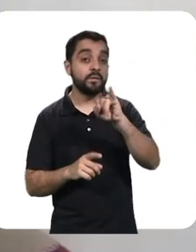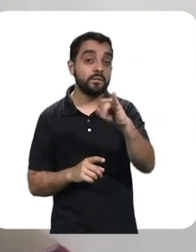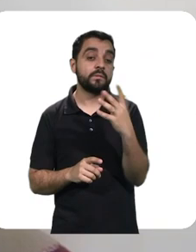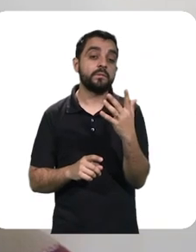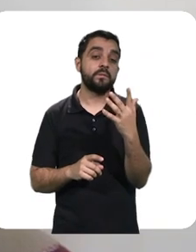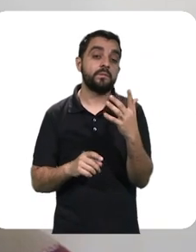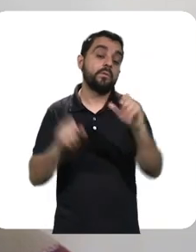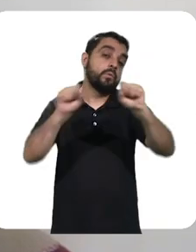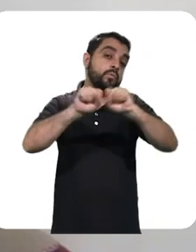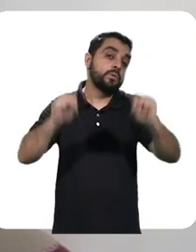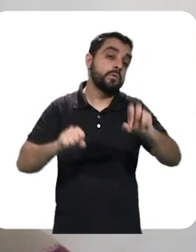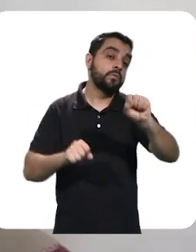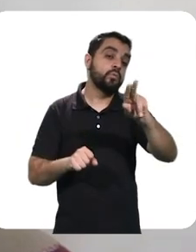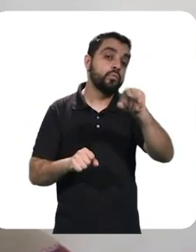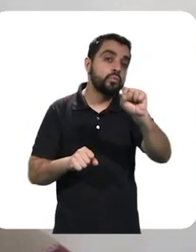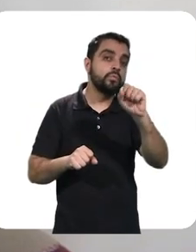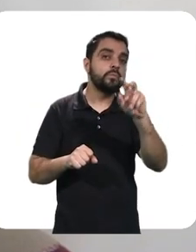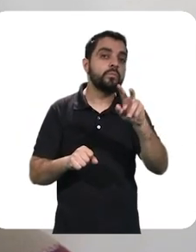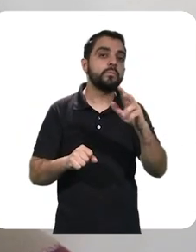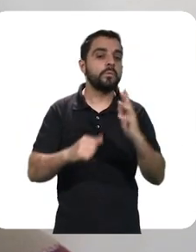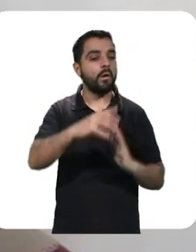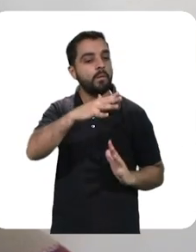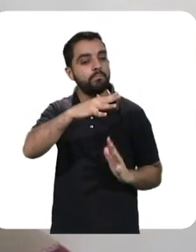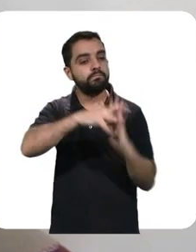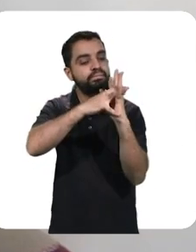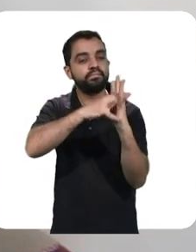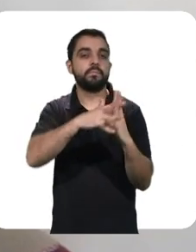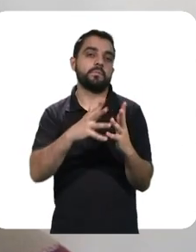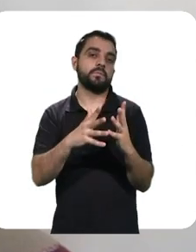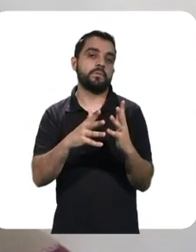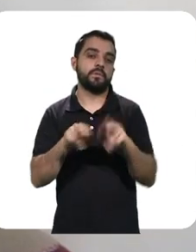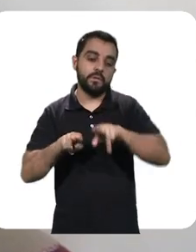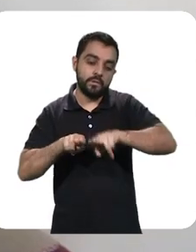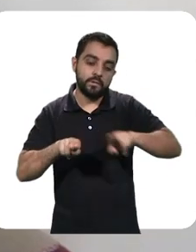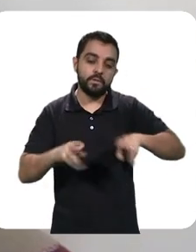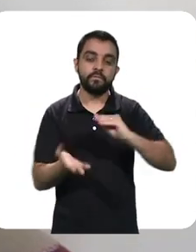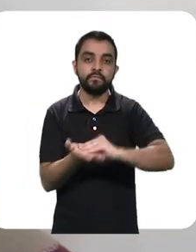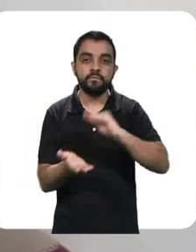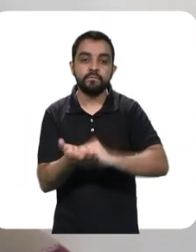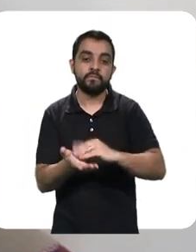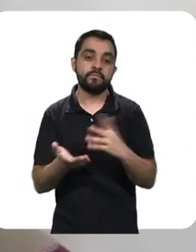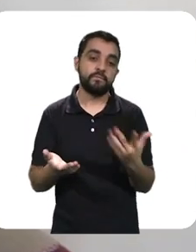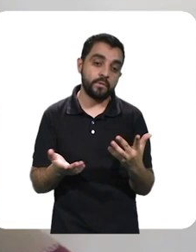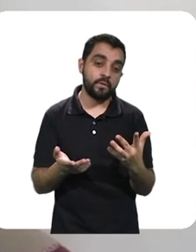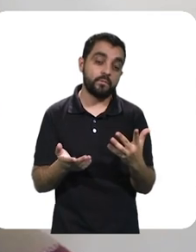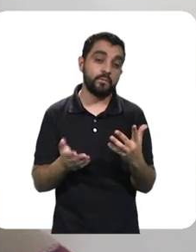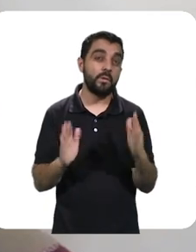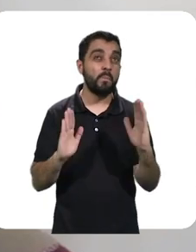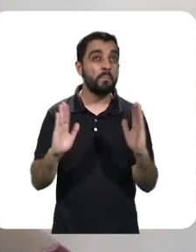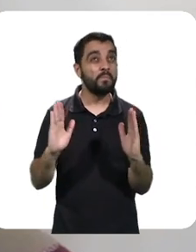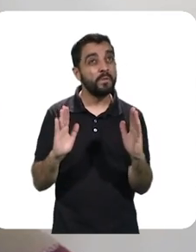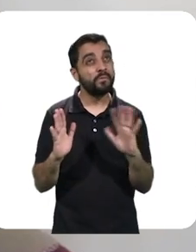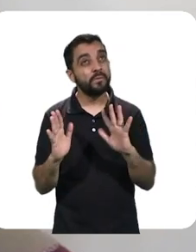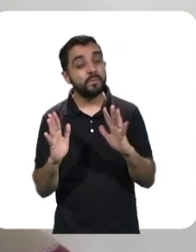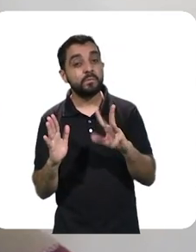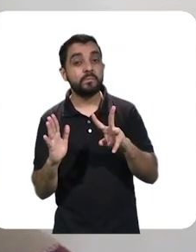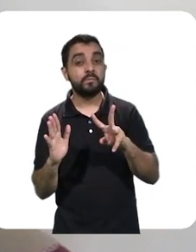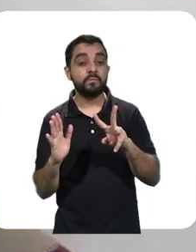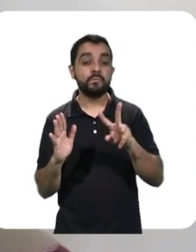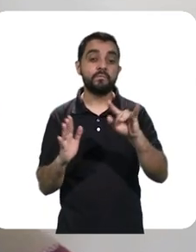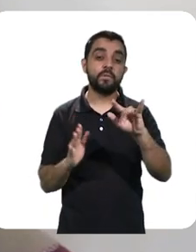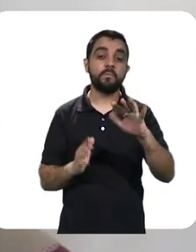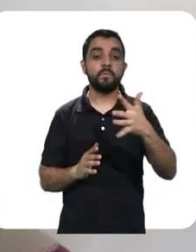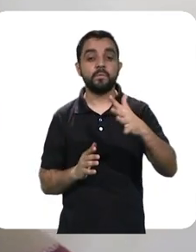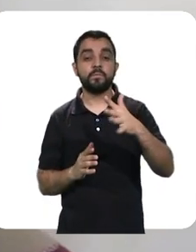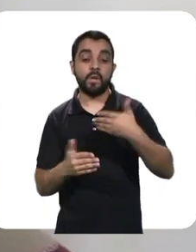determinar o momento em que a escassez de leitos vai acontecer. E a previsão é que seja